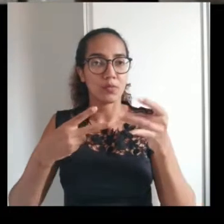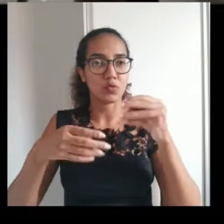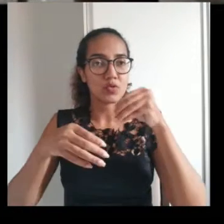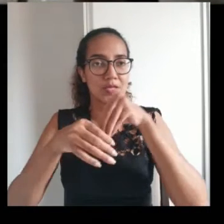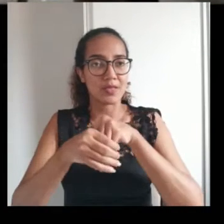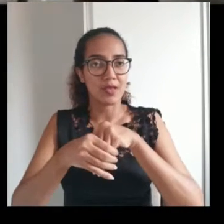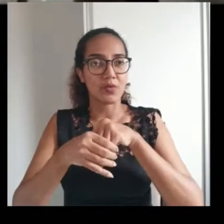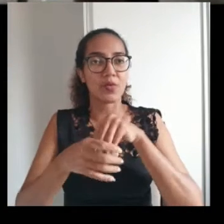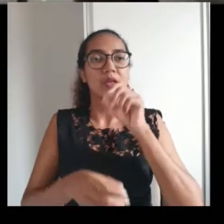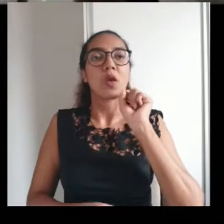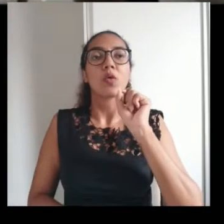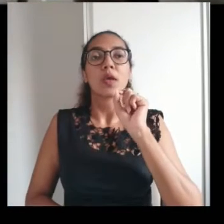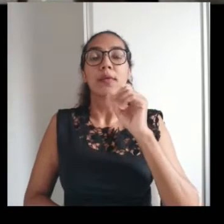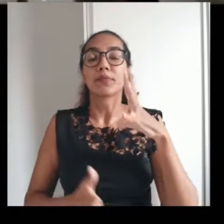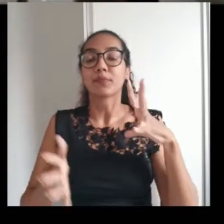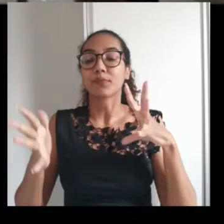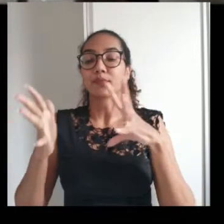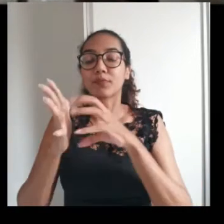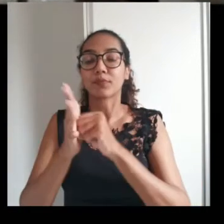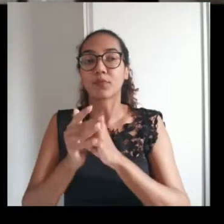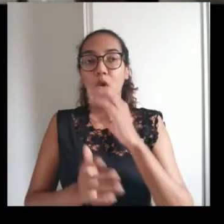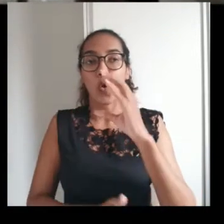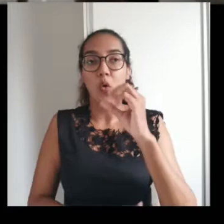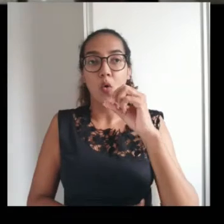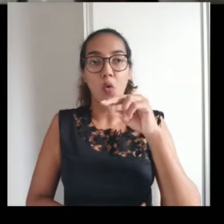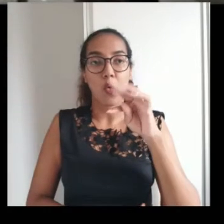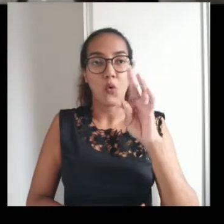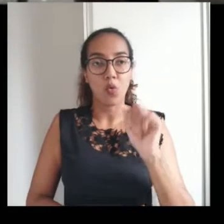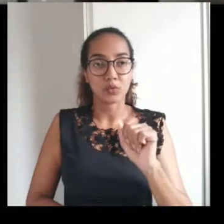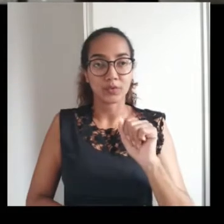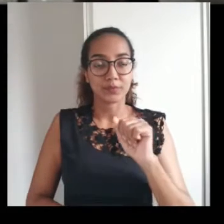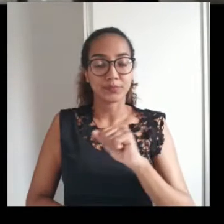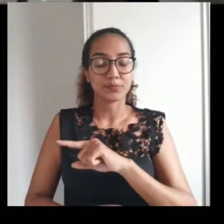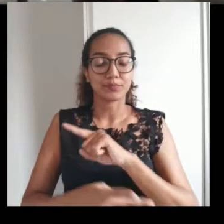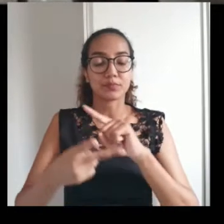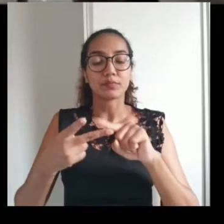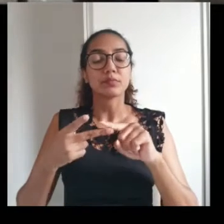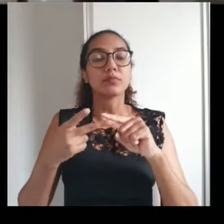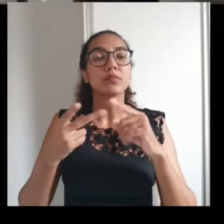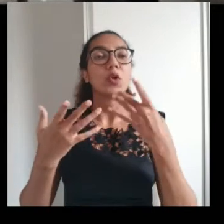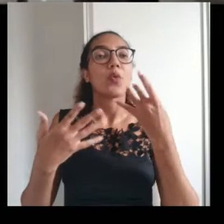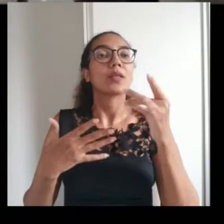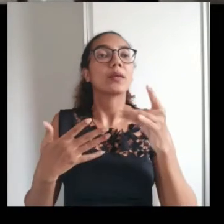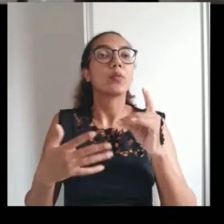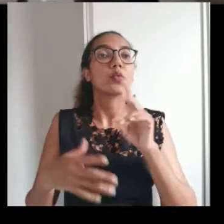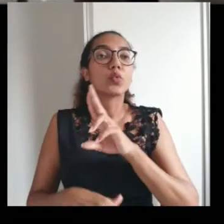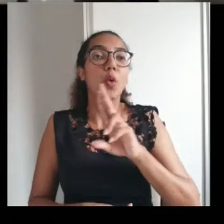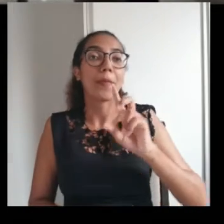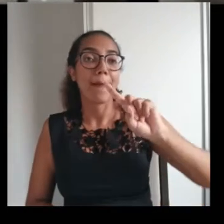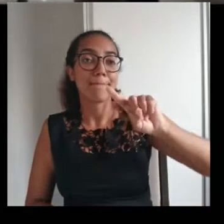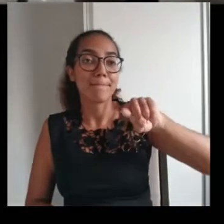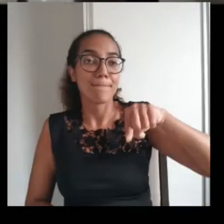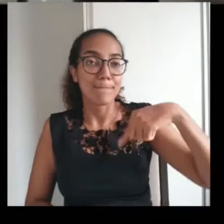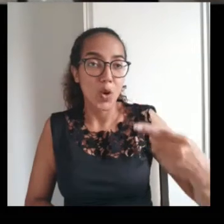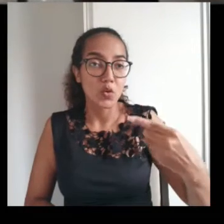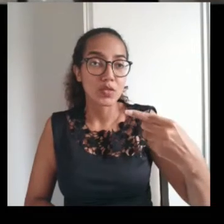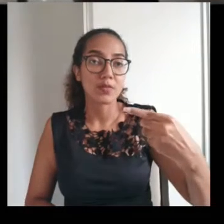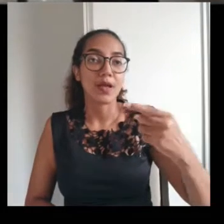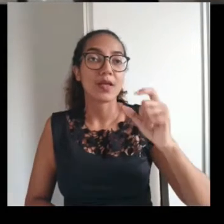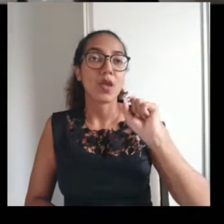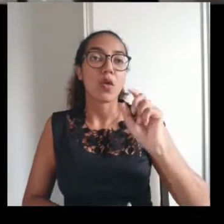que é o array de contas e é um atributo chamado próxima, que representa justamente